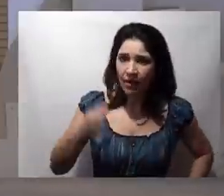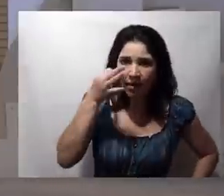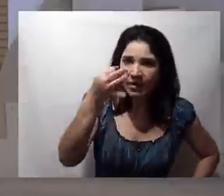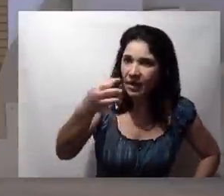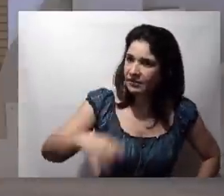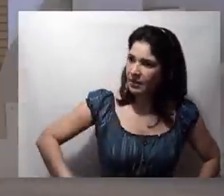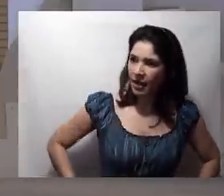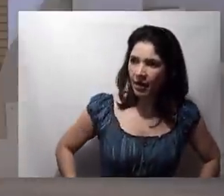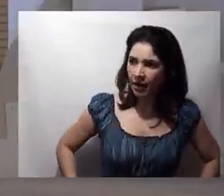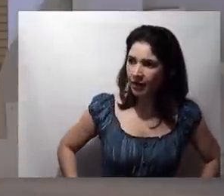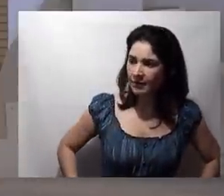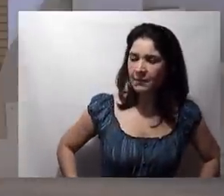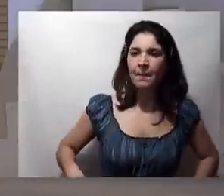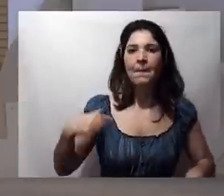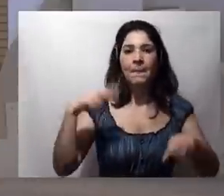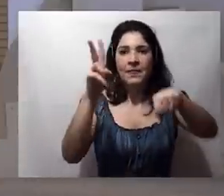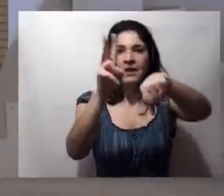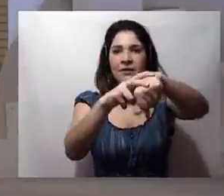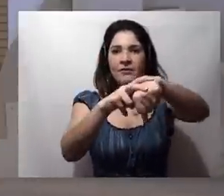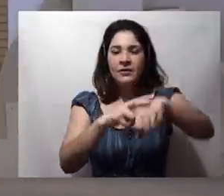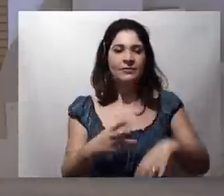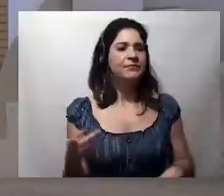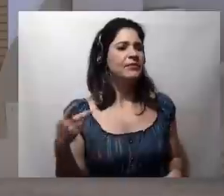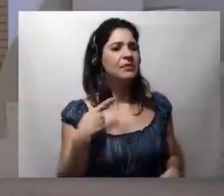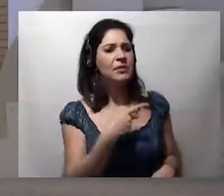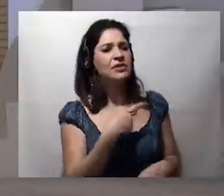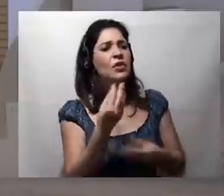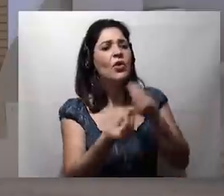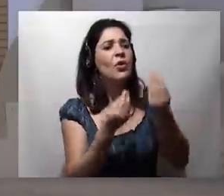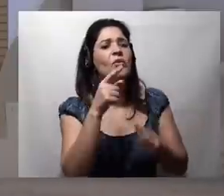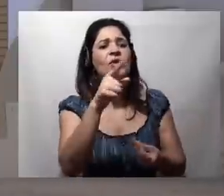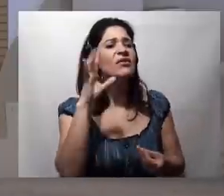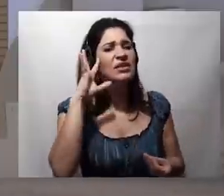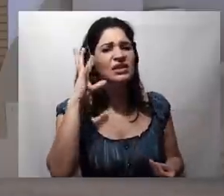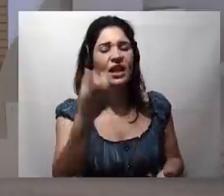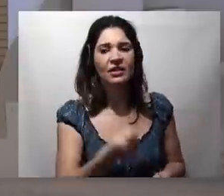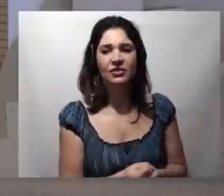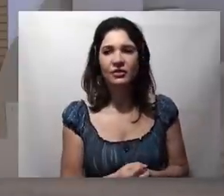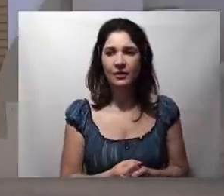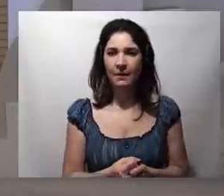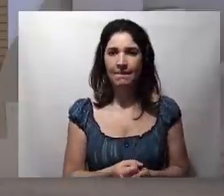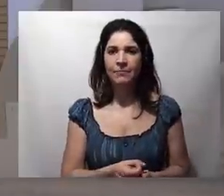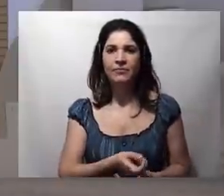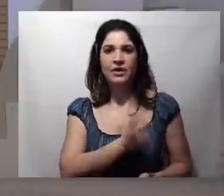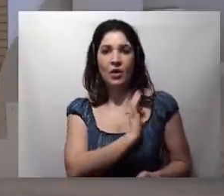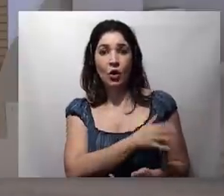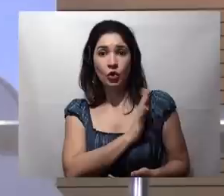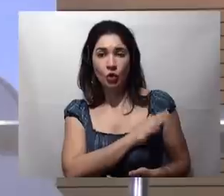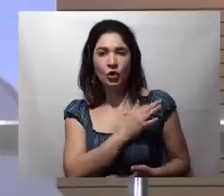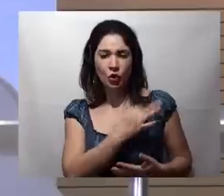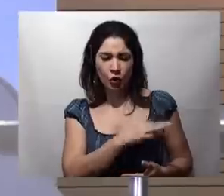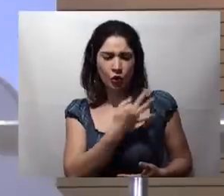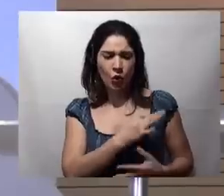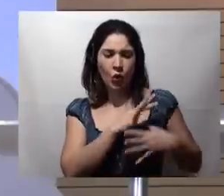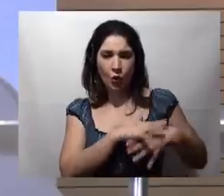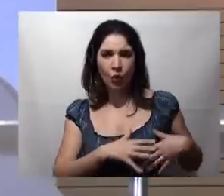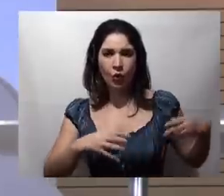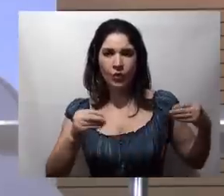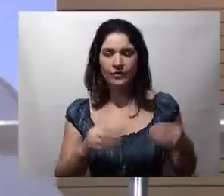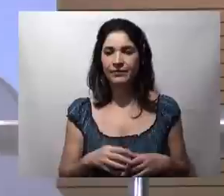e é posso me perguntaram aqui quando eu fiquei viu eu pastor que que você acha já tinha sarado do luto louvado seja deus